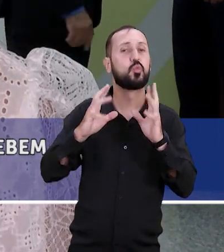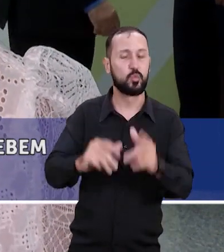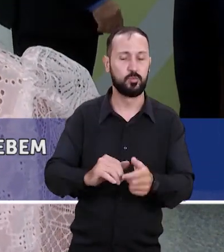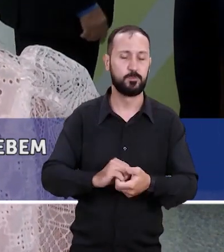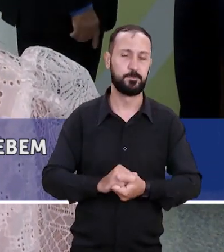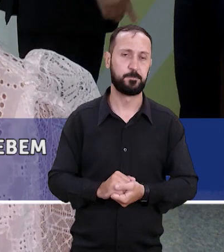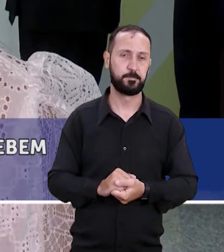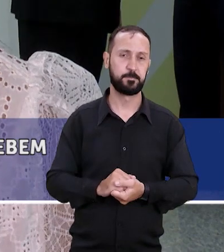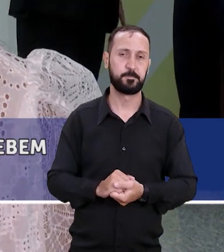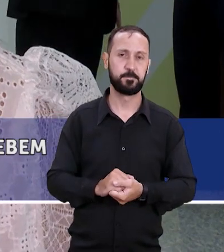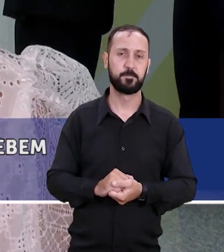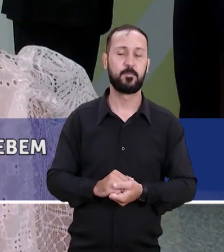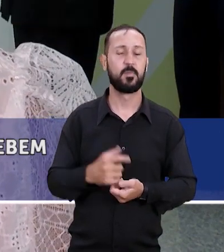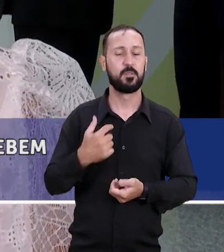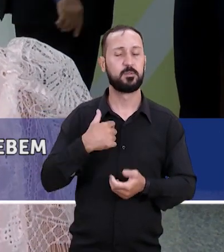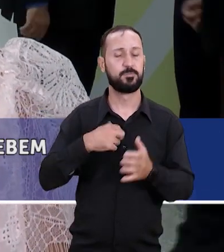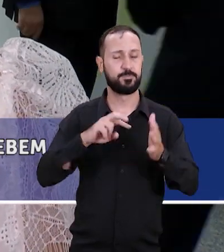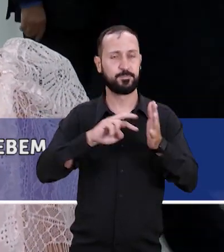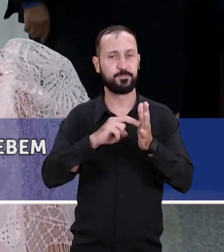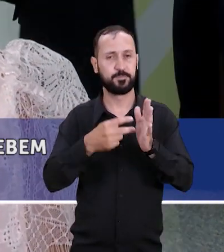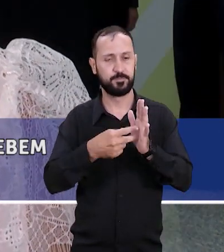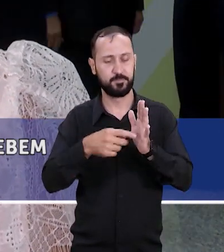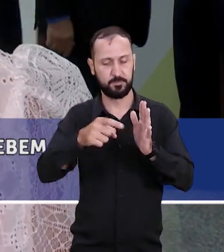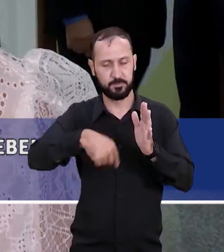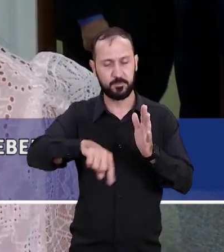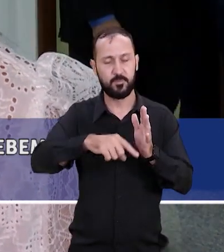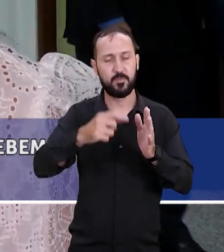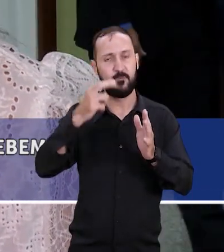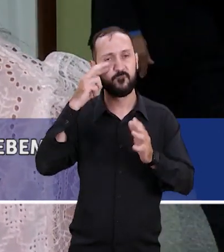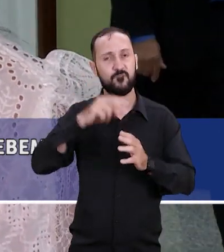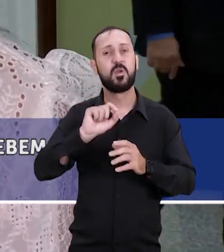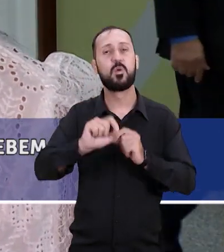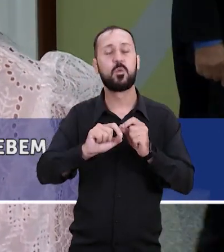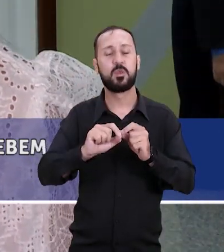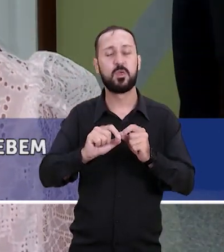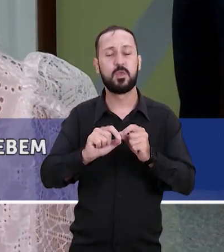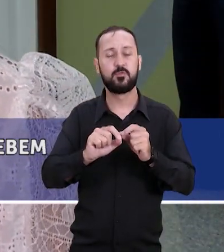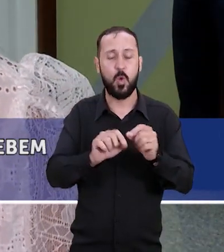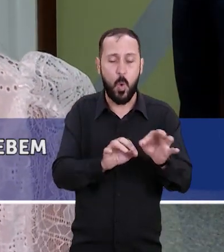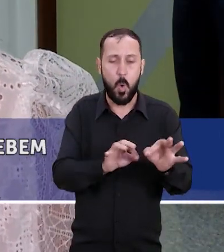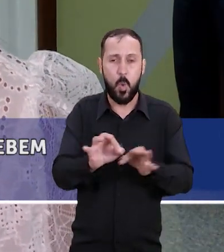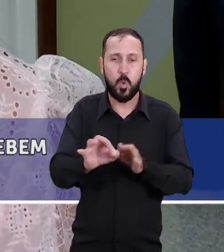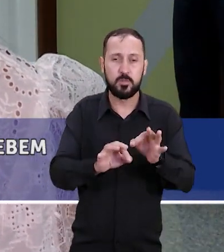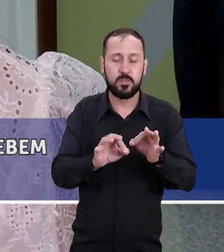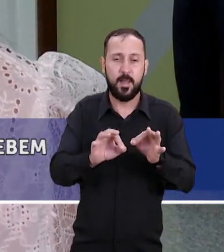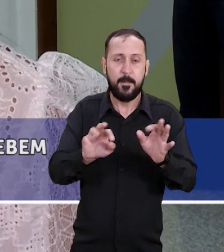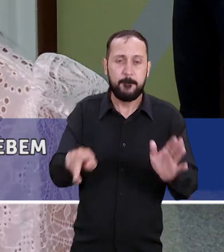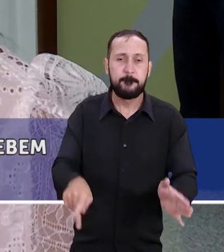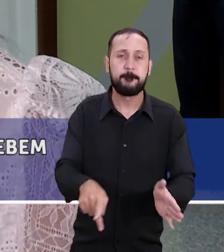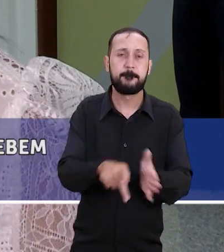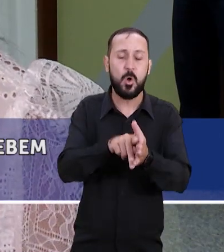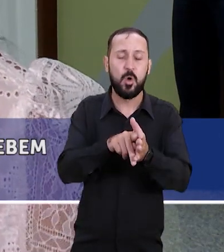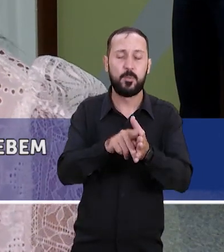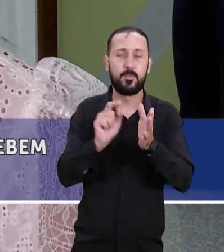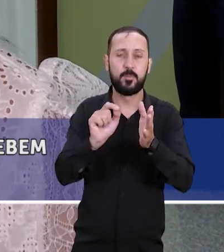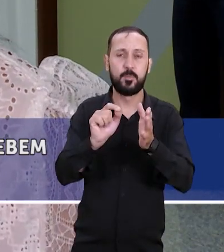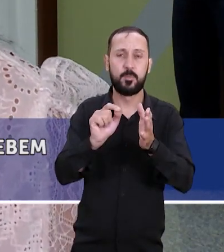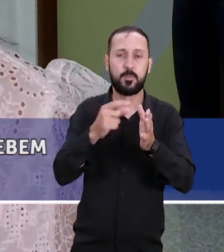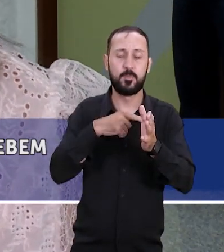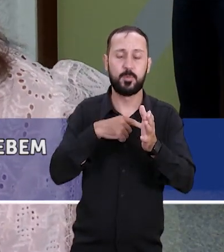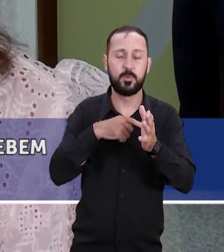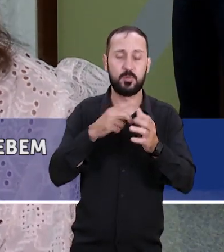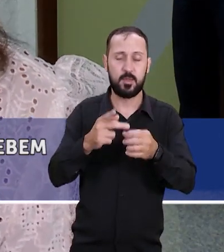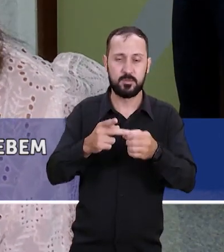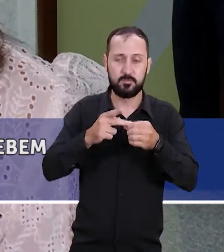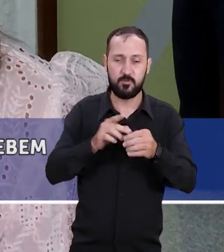defesa judicial de todos eles. Então, nesse sentido, né, a gente viu aí a construção da